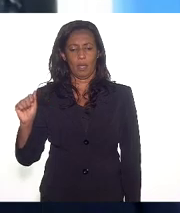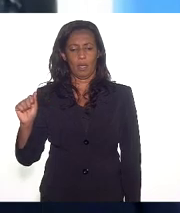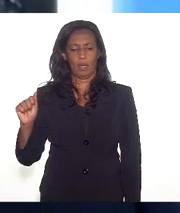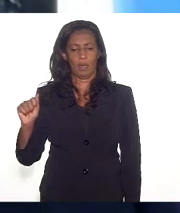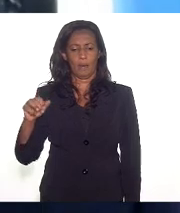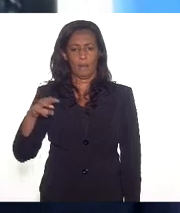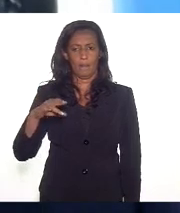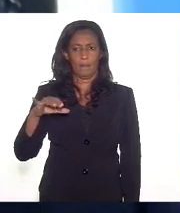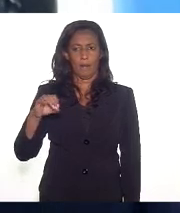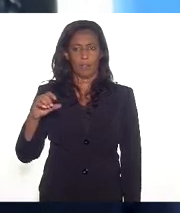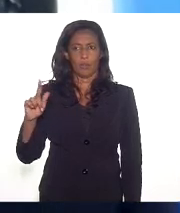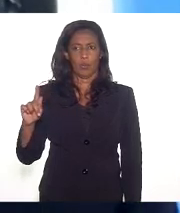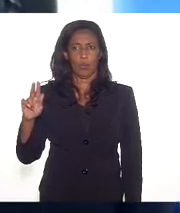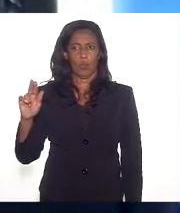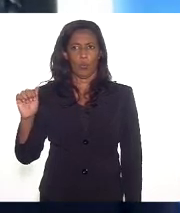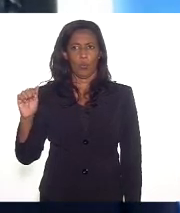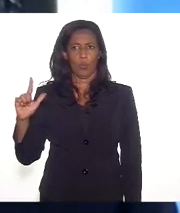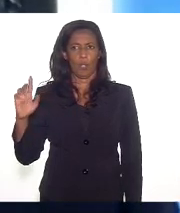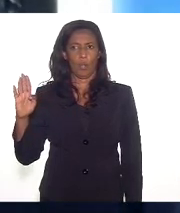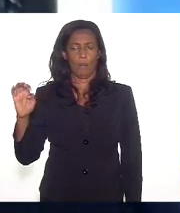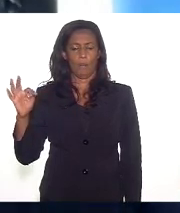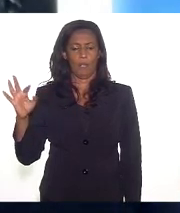Deputado Márcio Galberto.